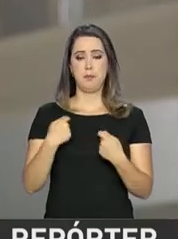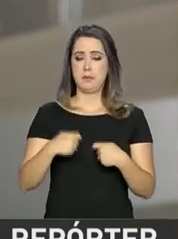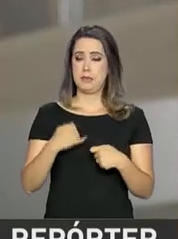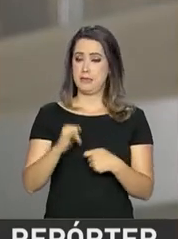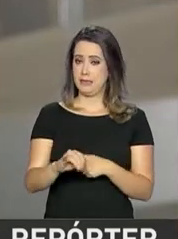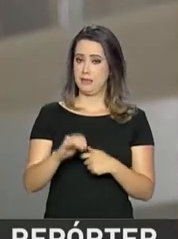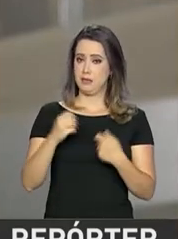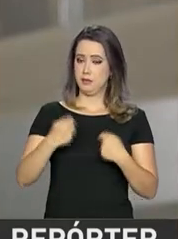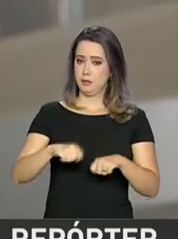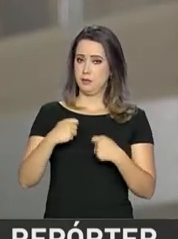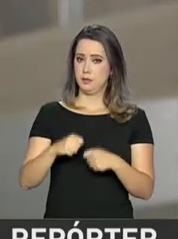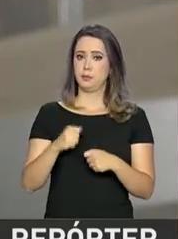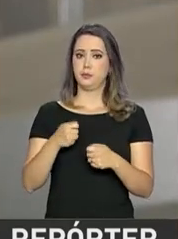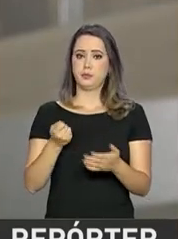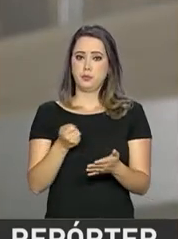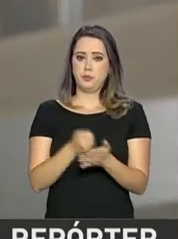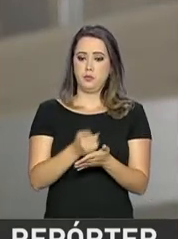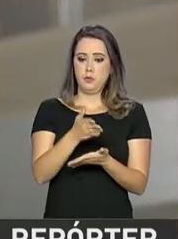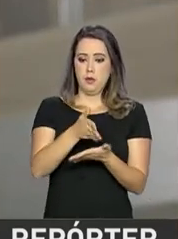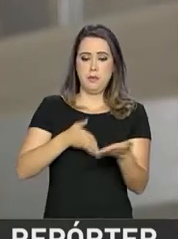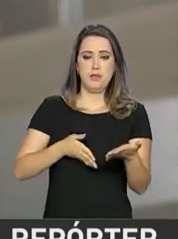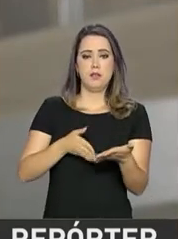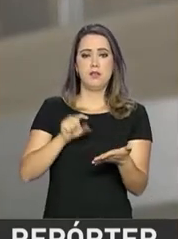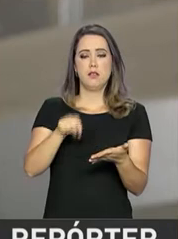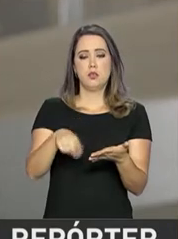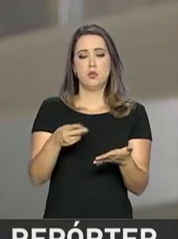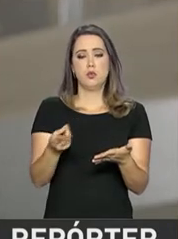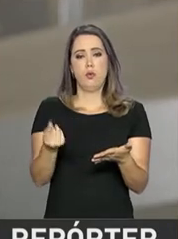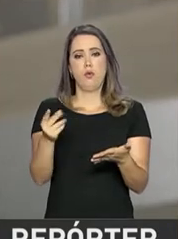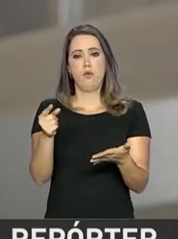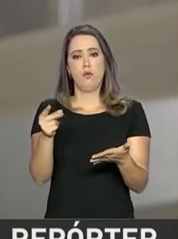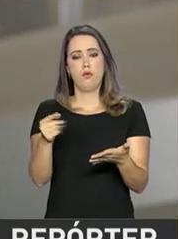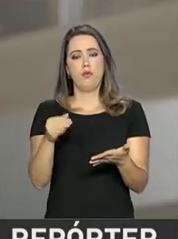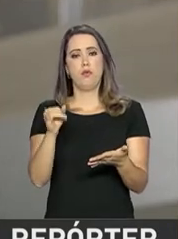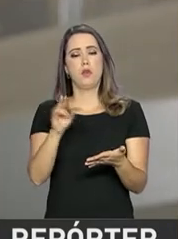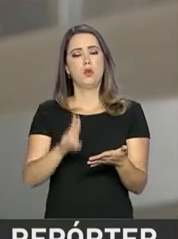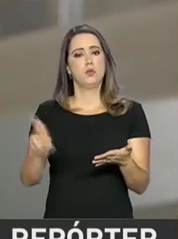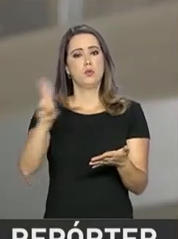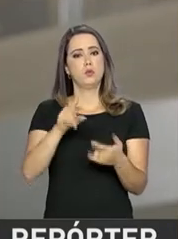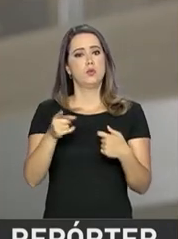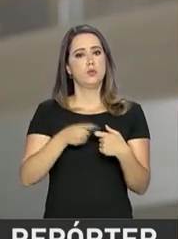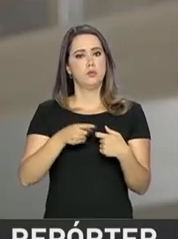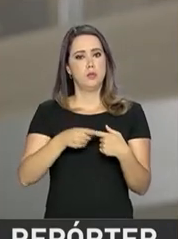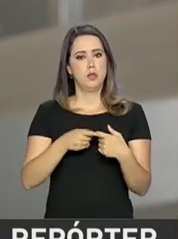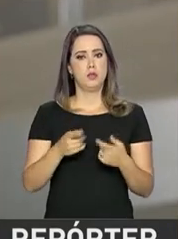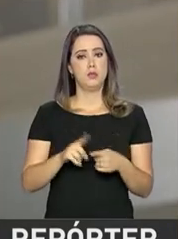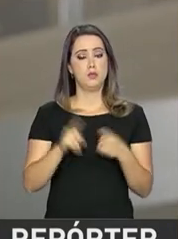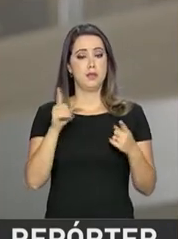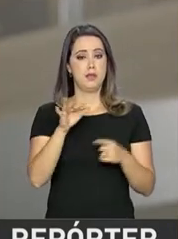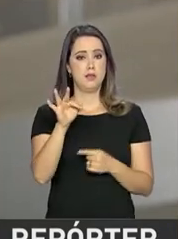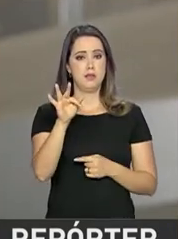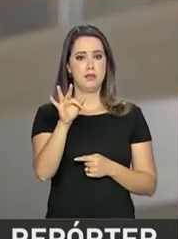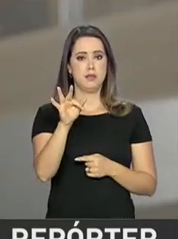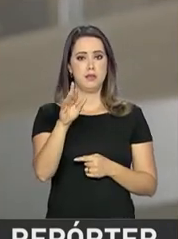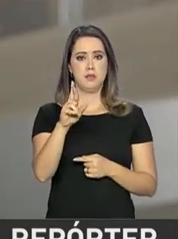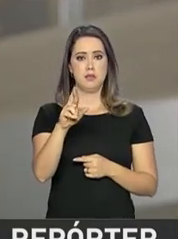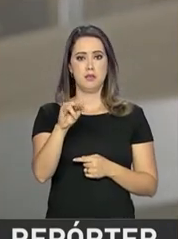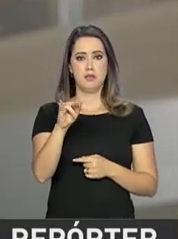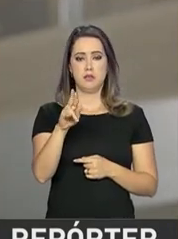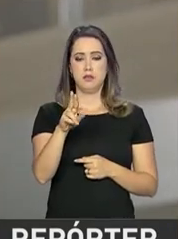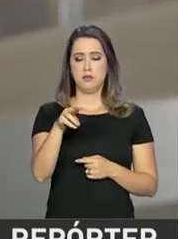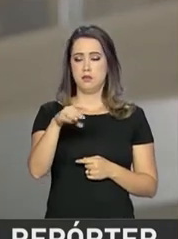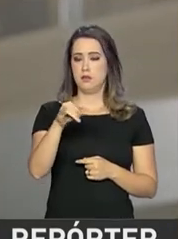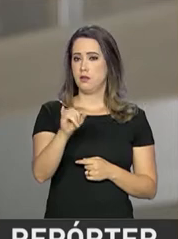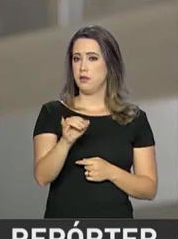pelo atendimento prestado já no caso da franquia por exemplo vai ser estabelecido em contrato um limite dentro